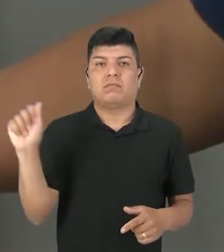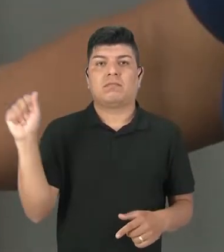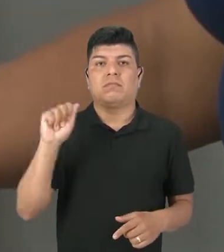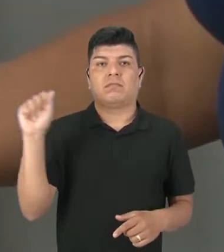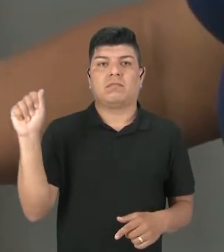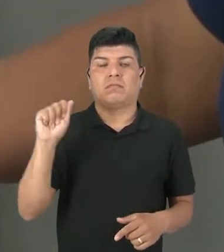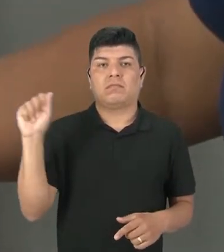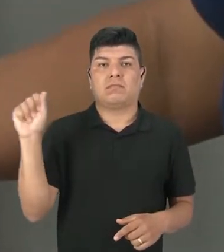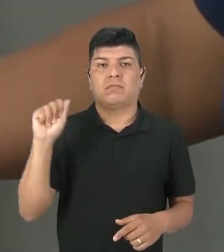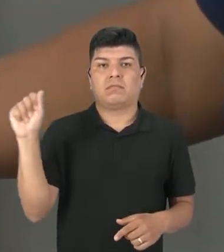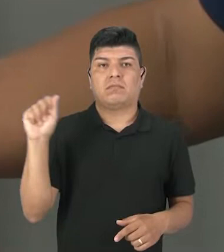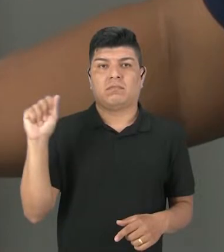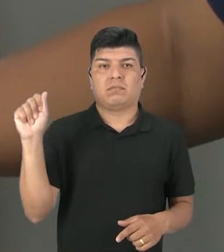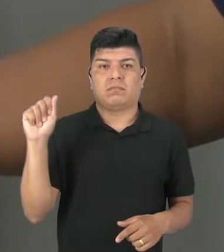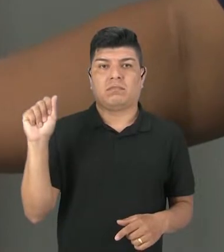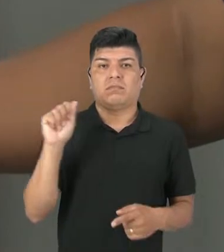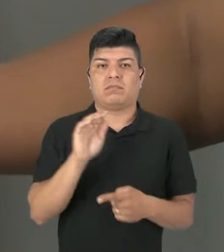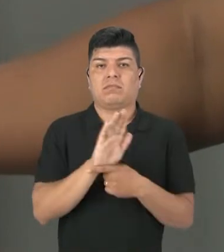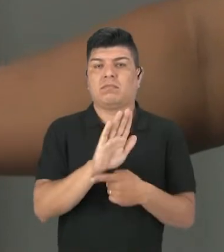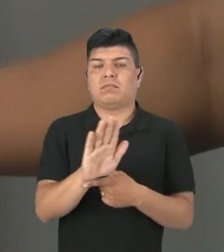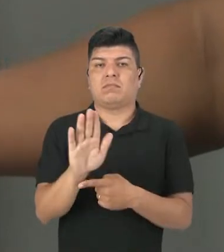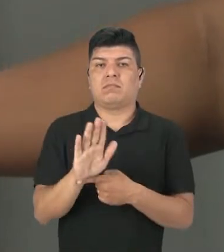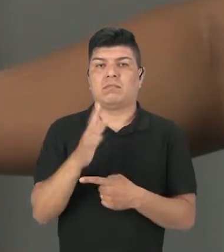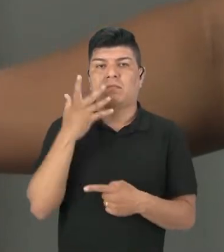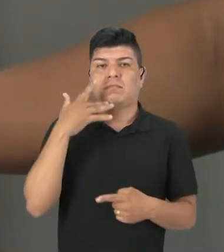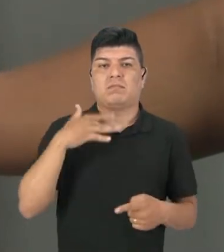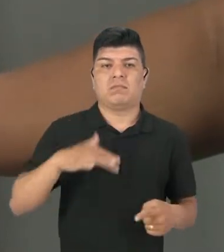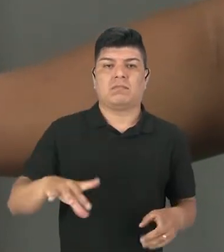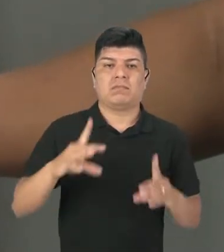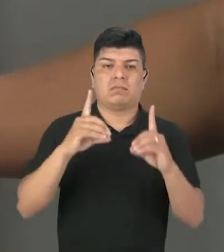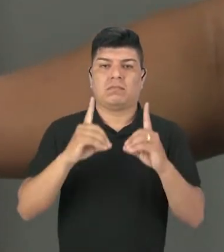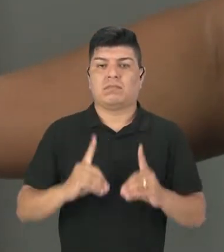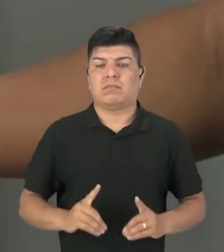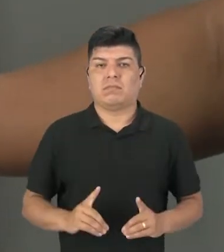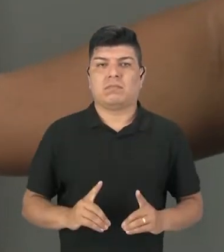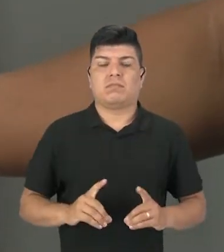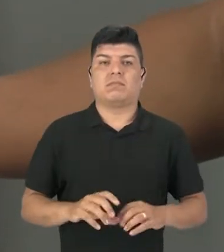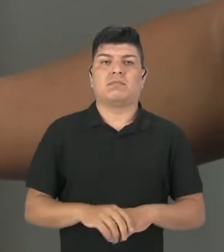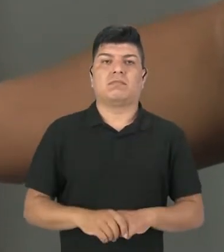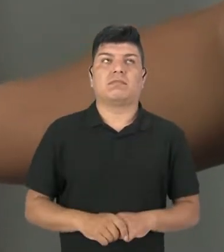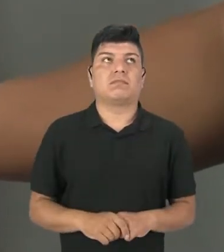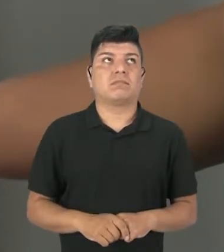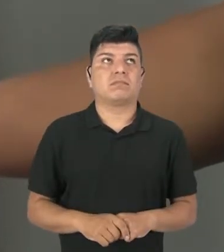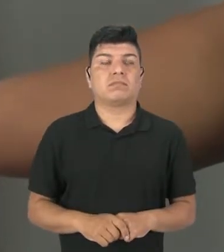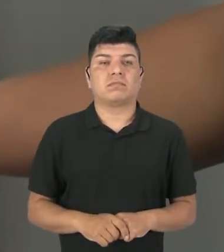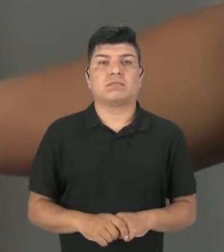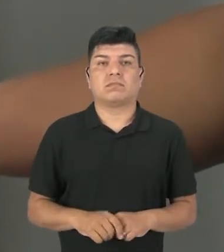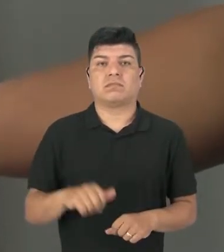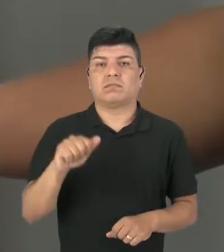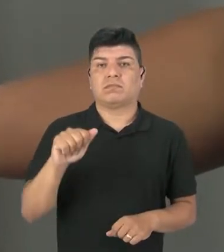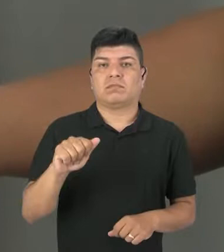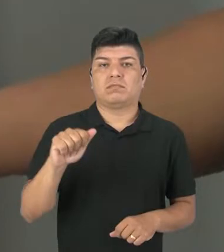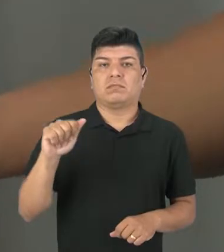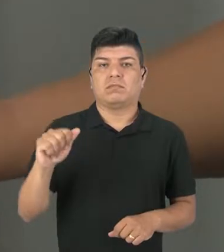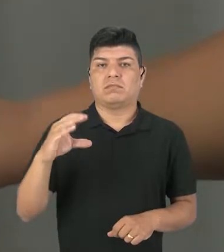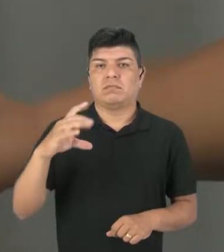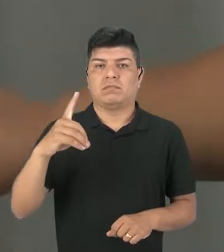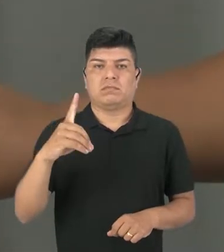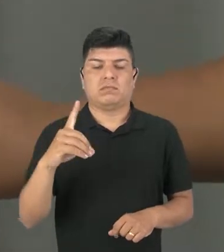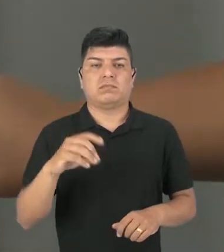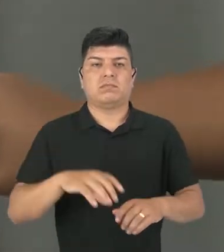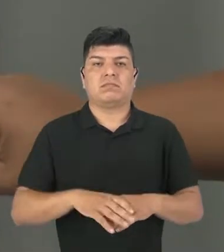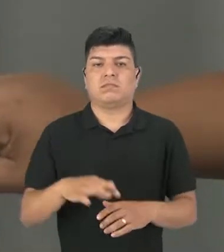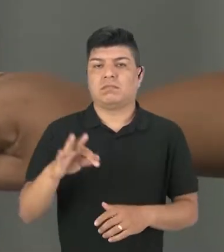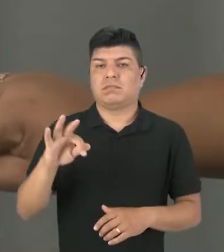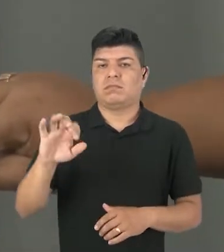Associação de Assistência à Criança Deficiente, a ACD.